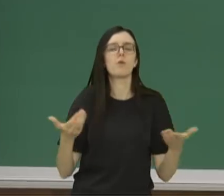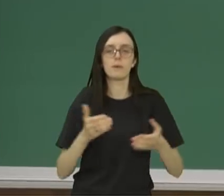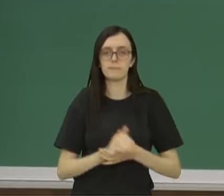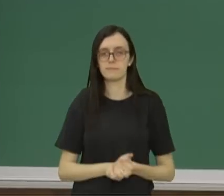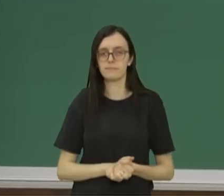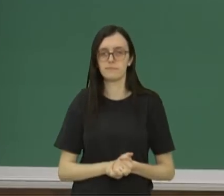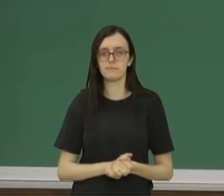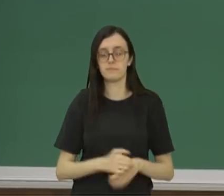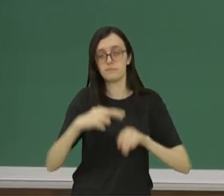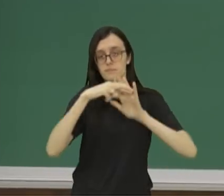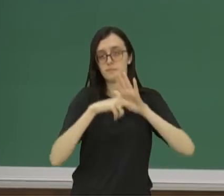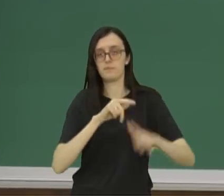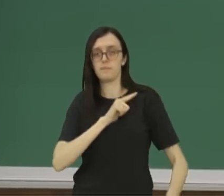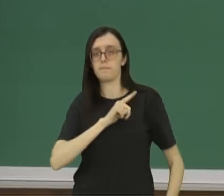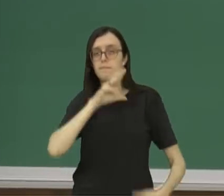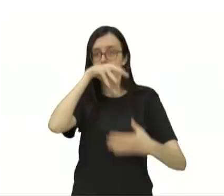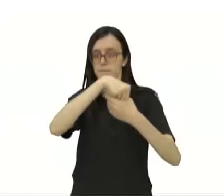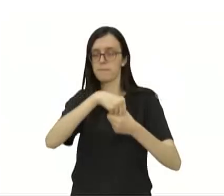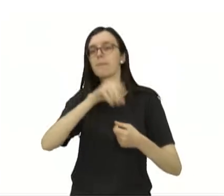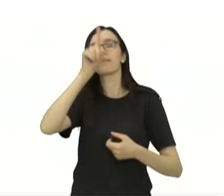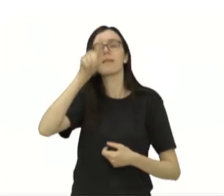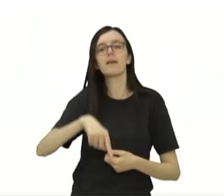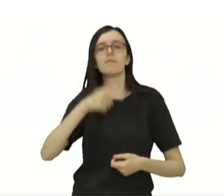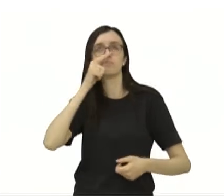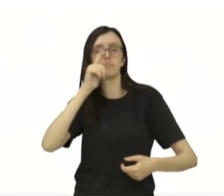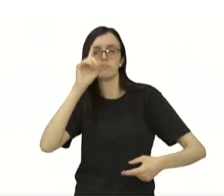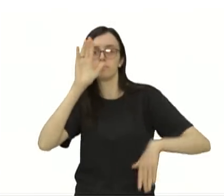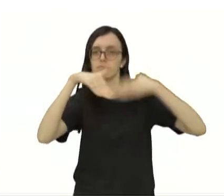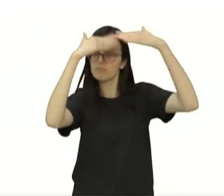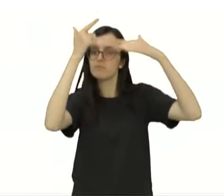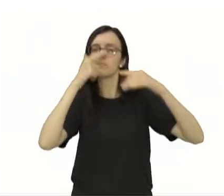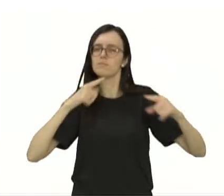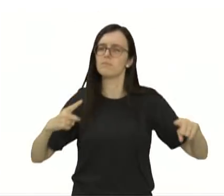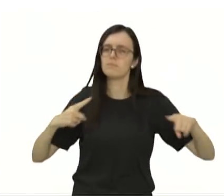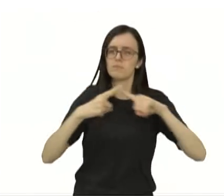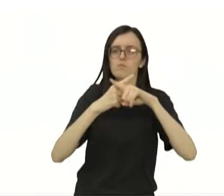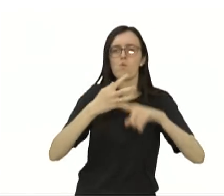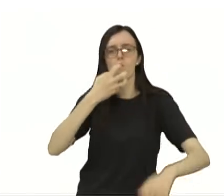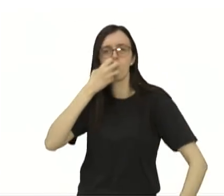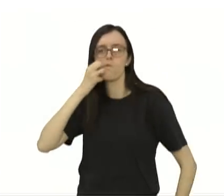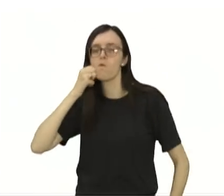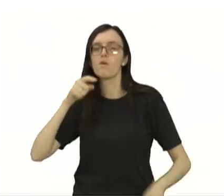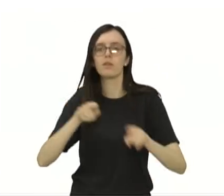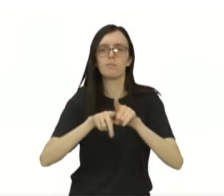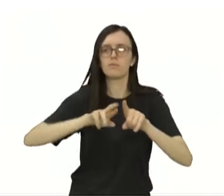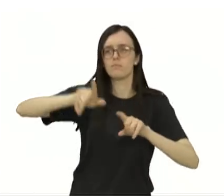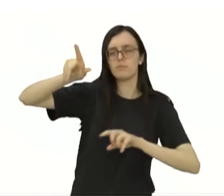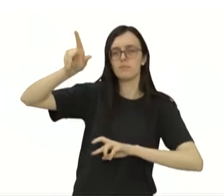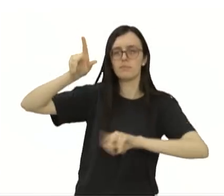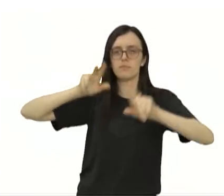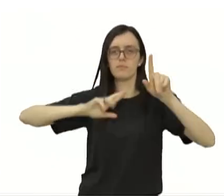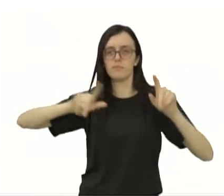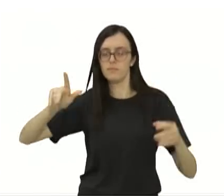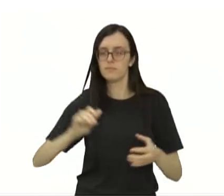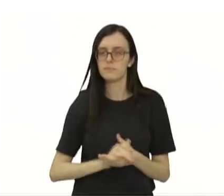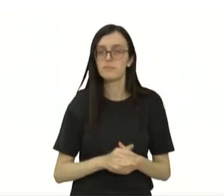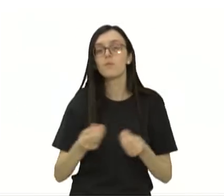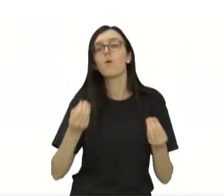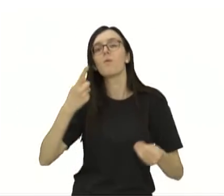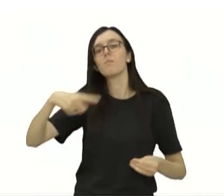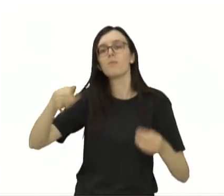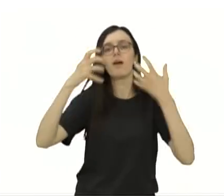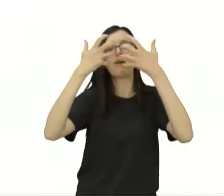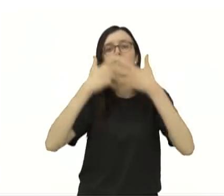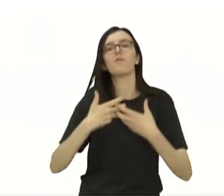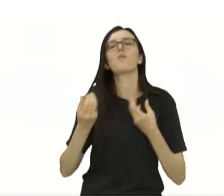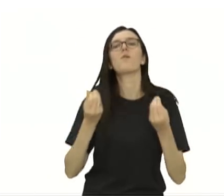os critérios estão aqui, ó, inovação, competitividade, lucratividade e diferenciação. E aí como que eles